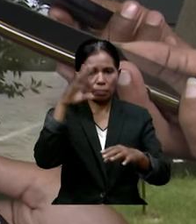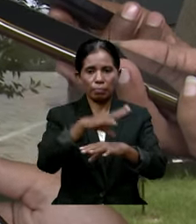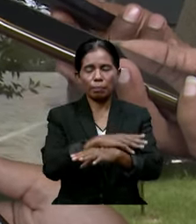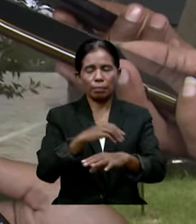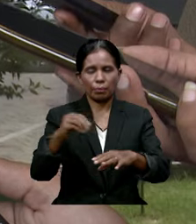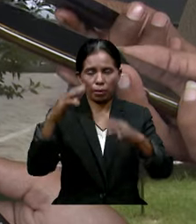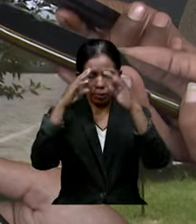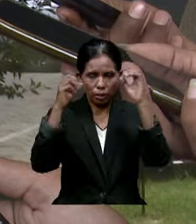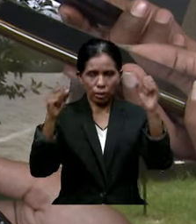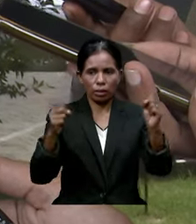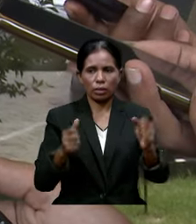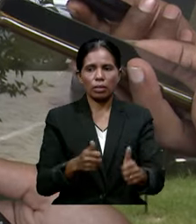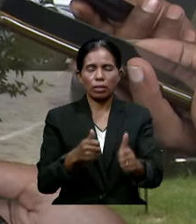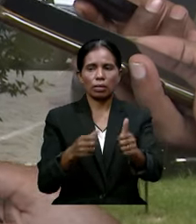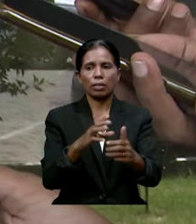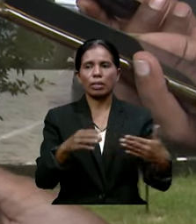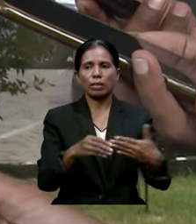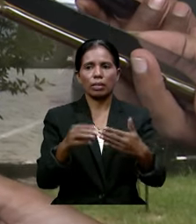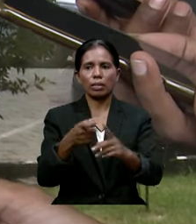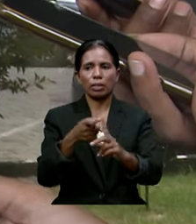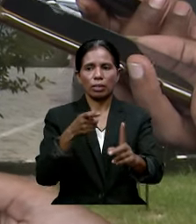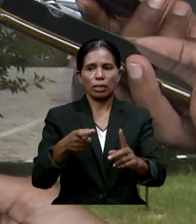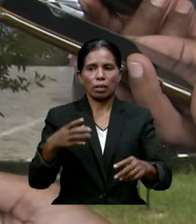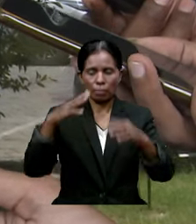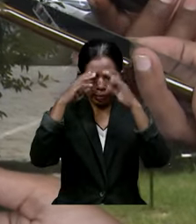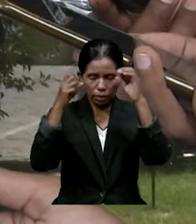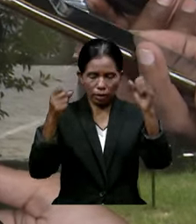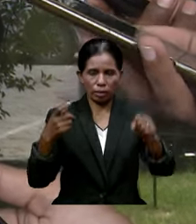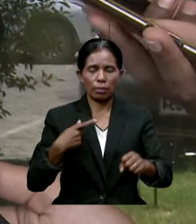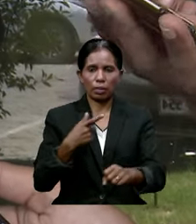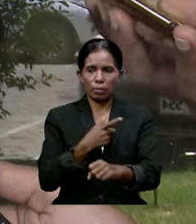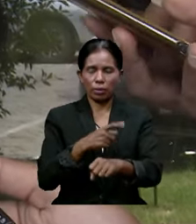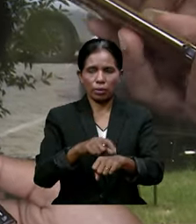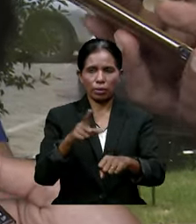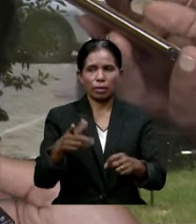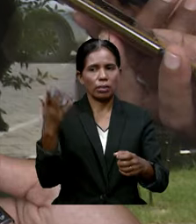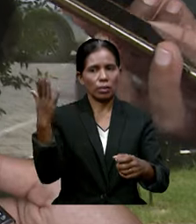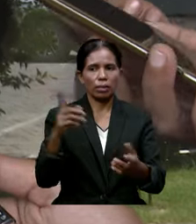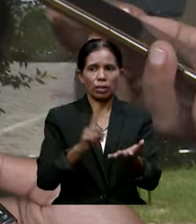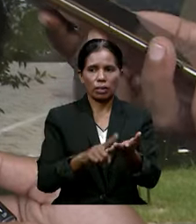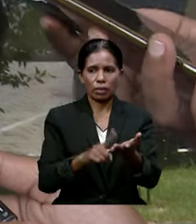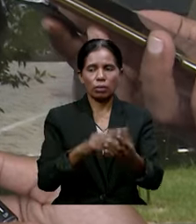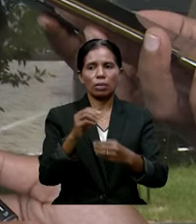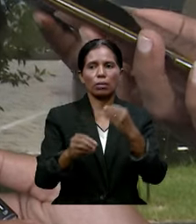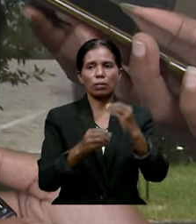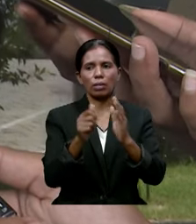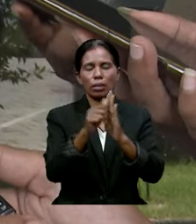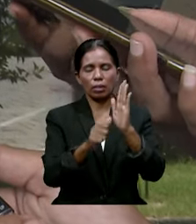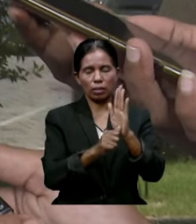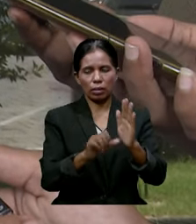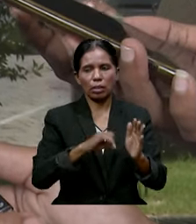tu ir neon liurus bankara ne be mak leader ho si president en parlamento en exercicio ia ne bag diskuti kona ba azena sira hin